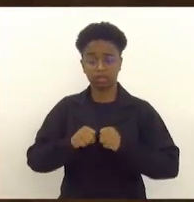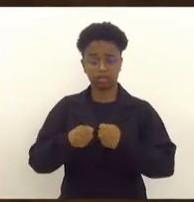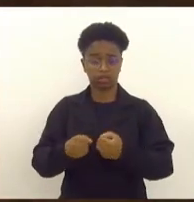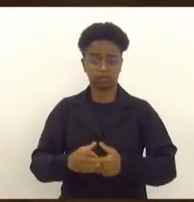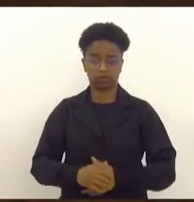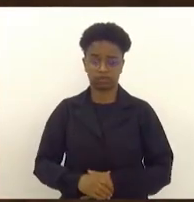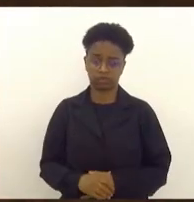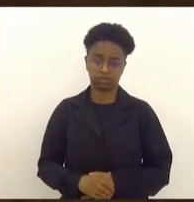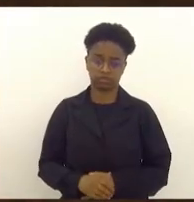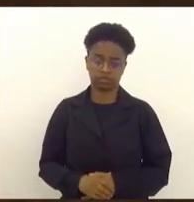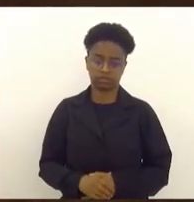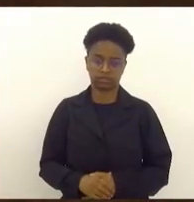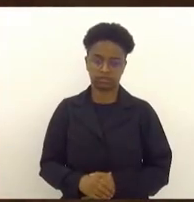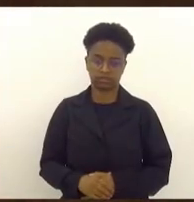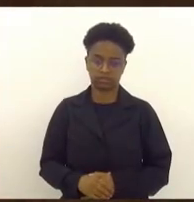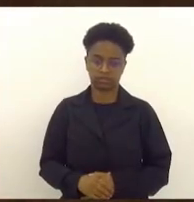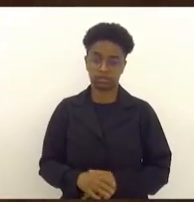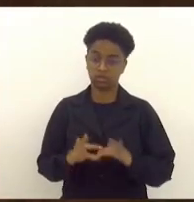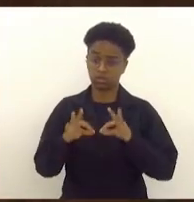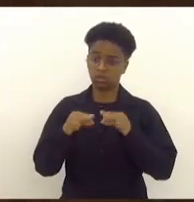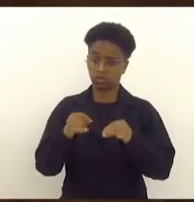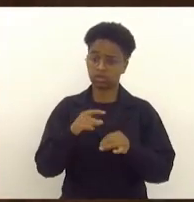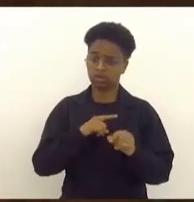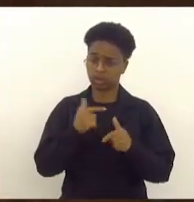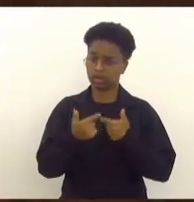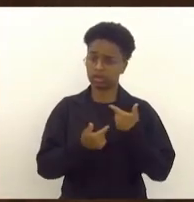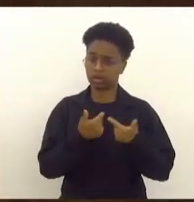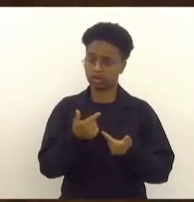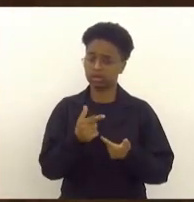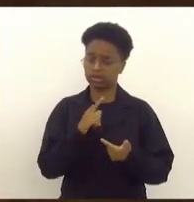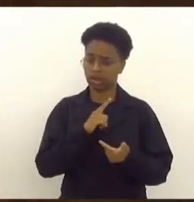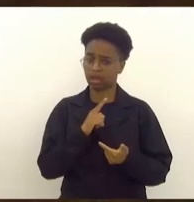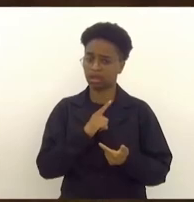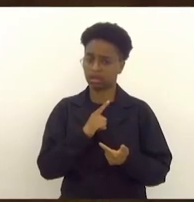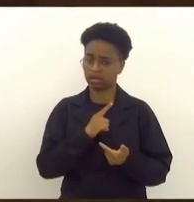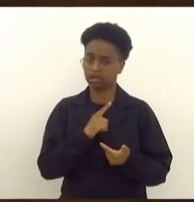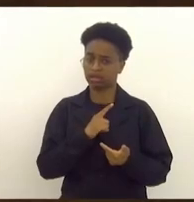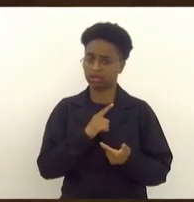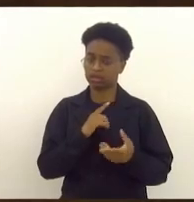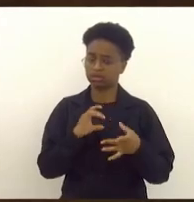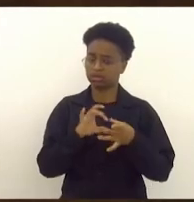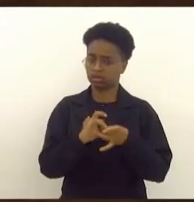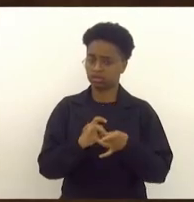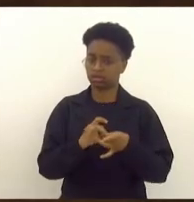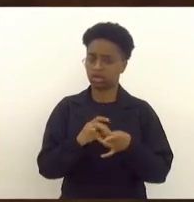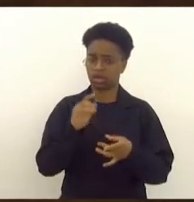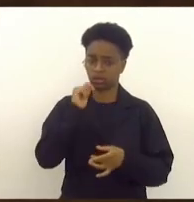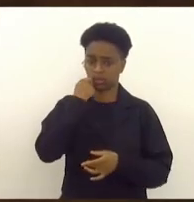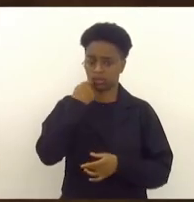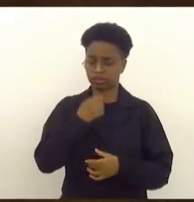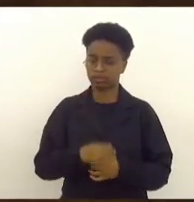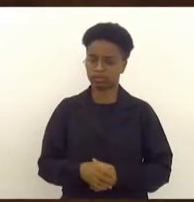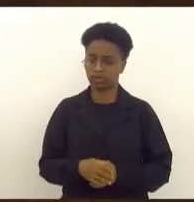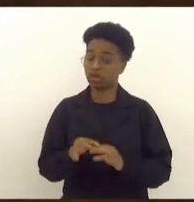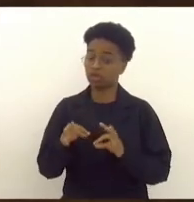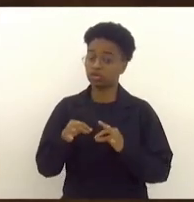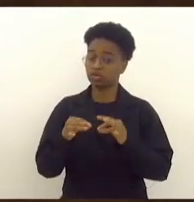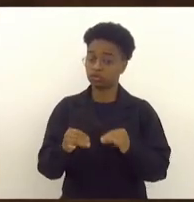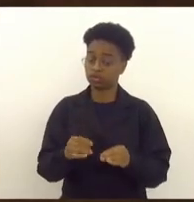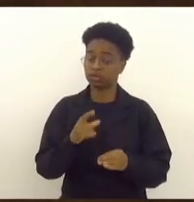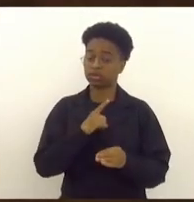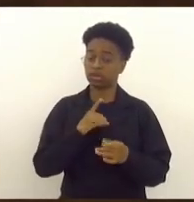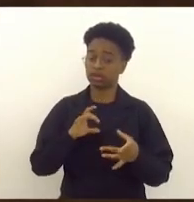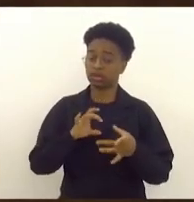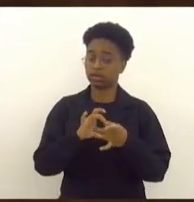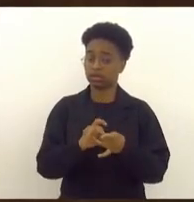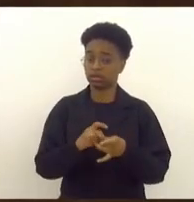ora todos eles têm carguinho carguinhos no governo Eduardo Paes todos eles têm Cardino governo